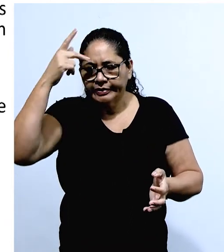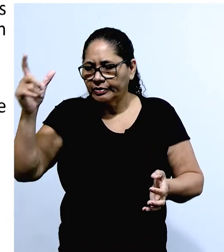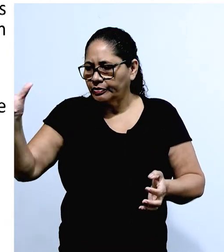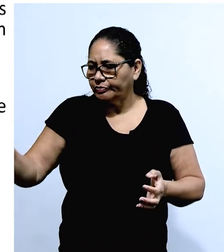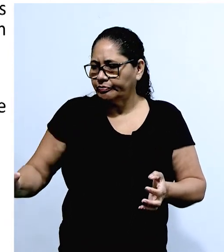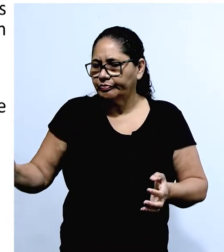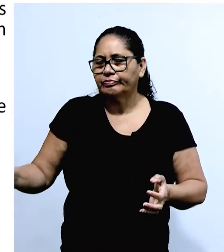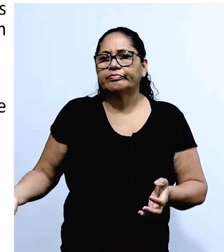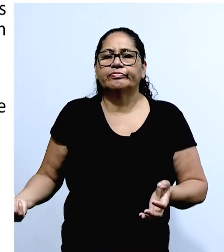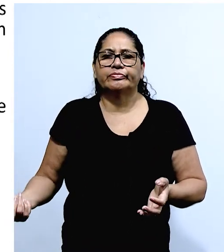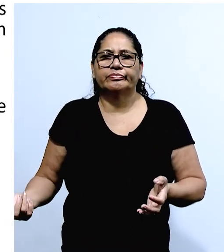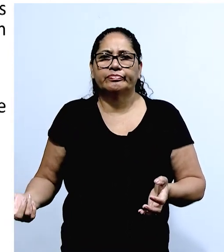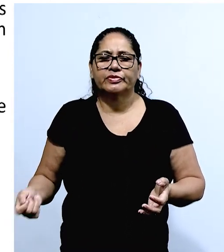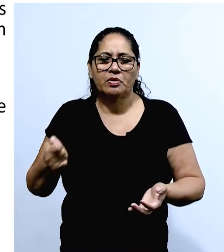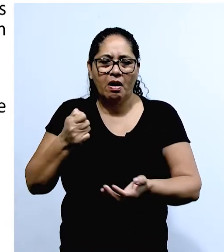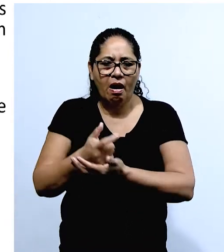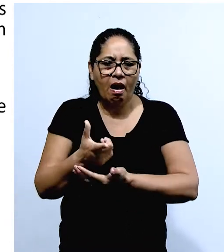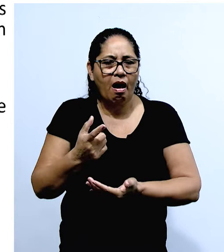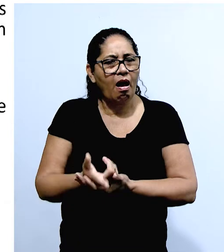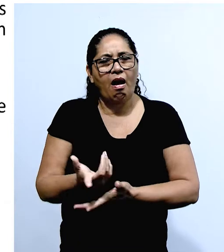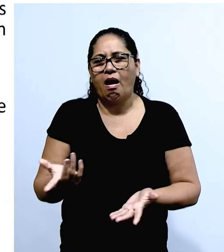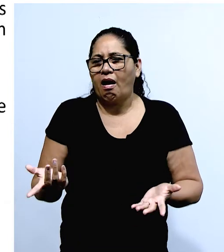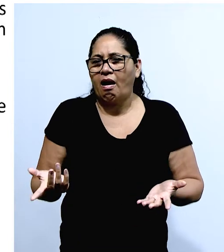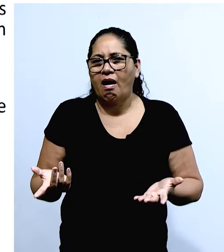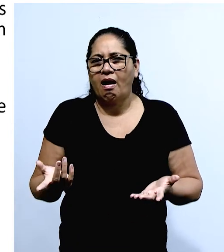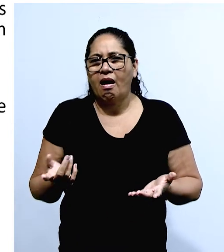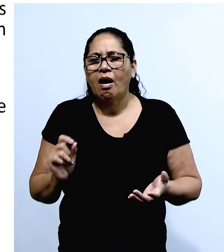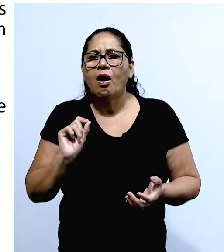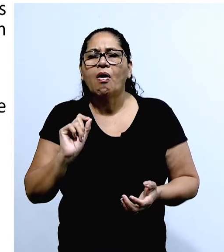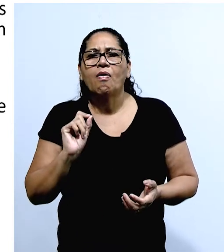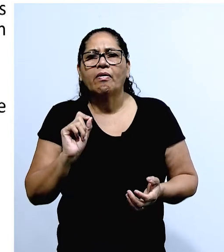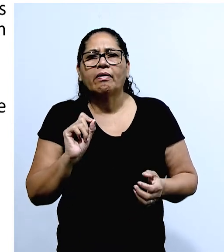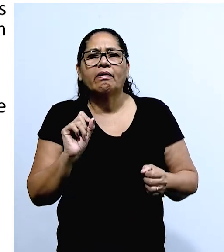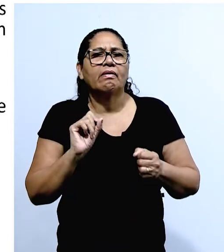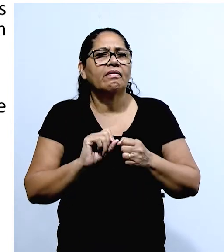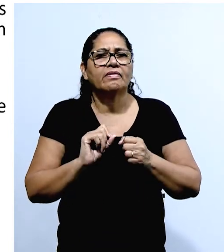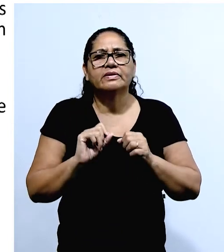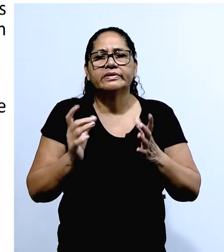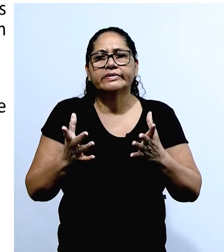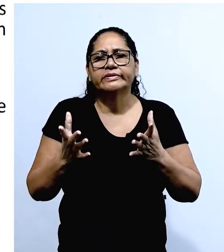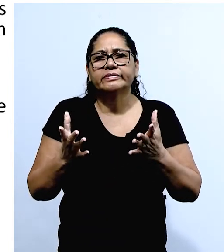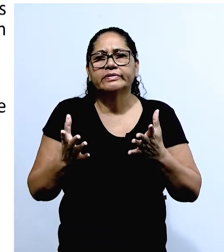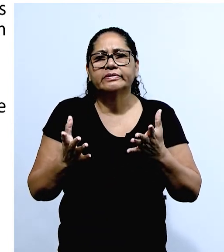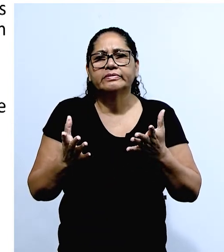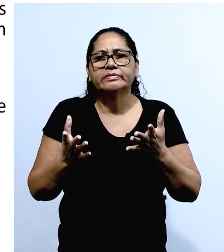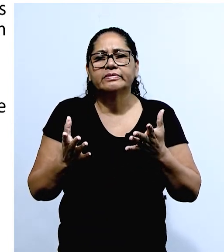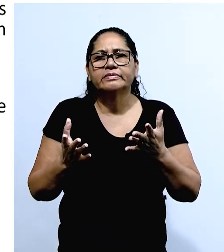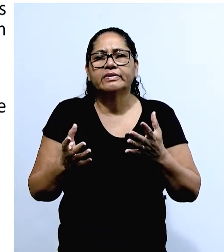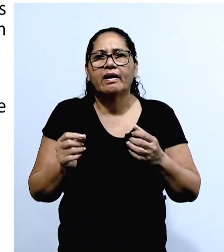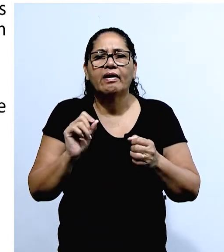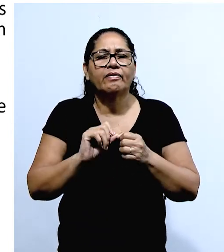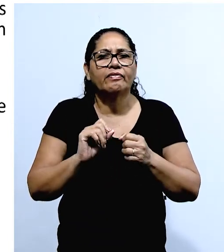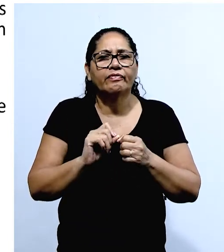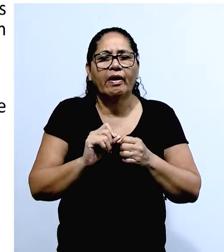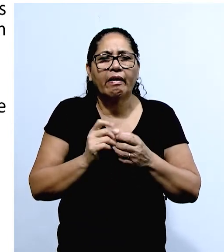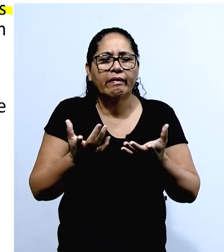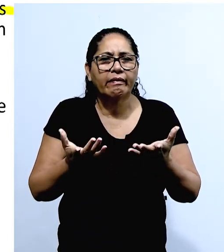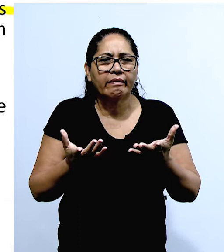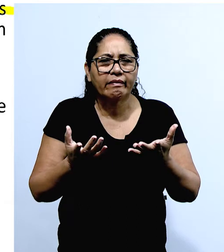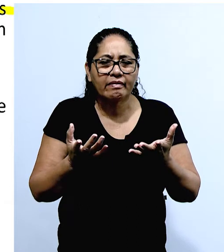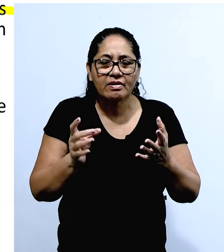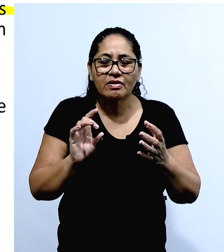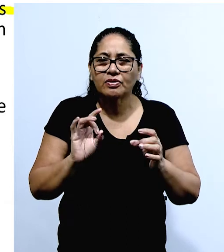outras palavras, responde a seguinte questão: o que nós fazemos, né? Então, sua definição é feita considerando-se não